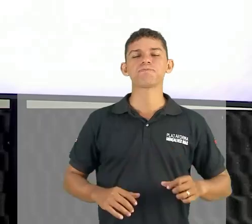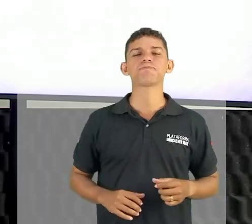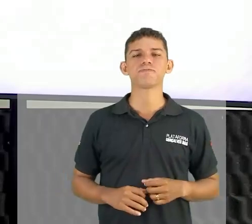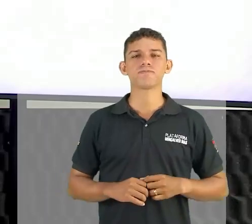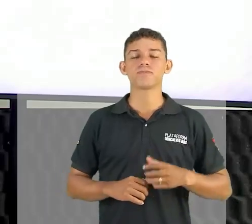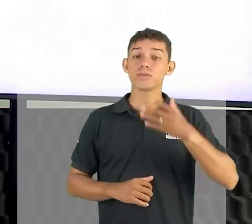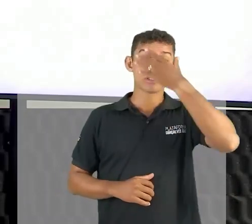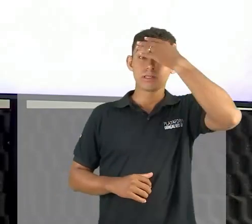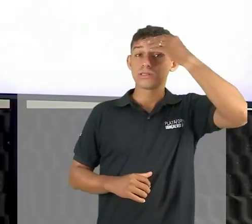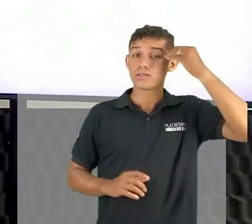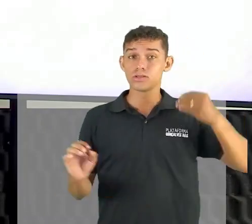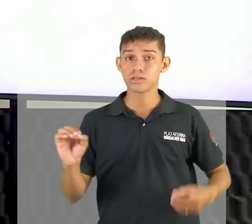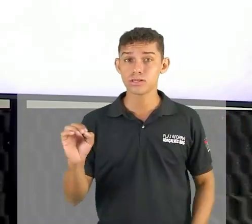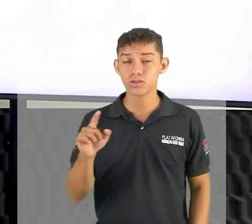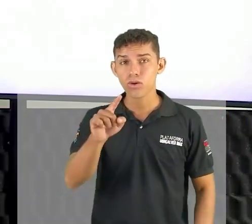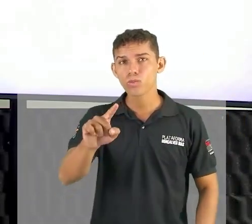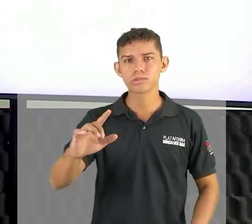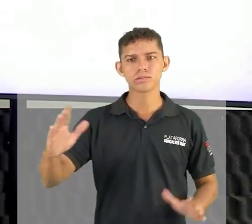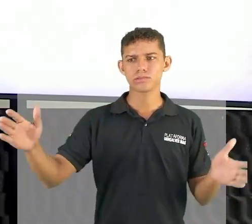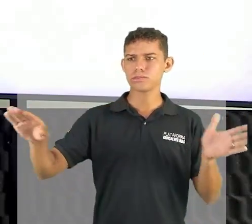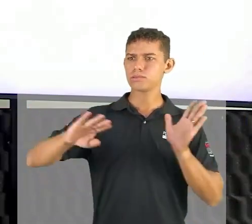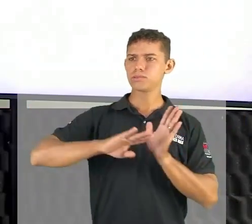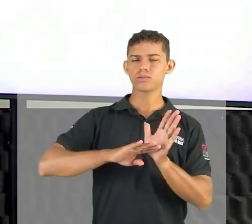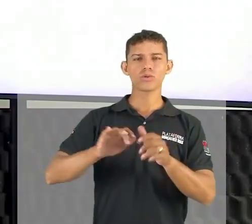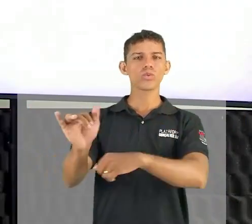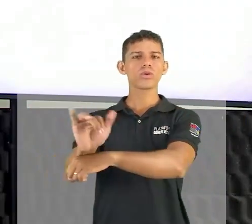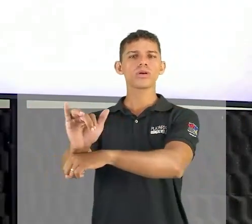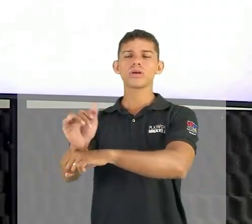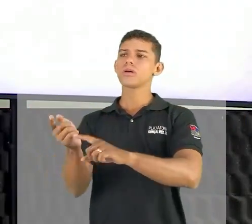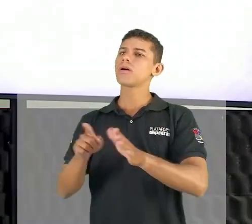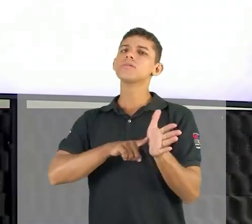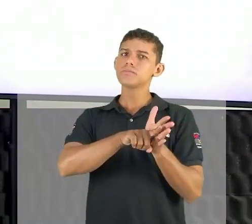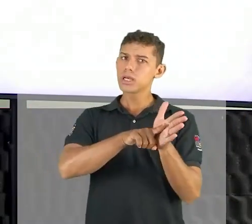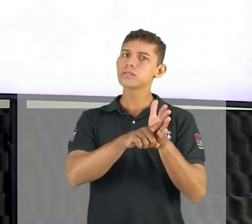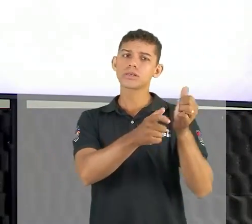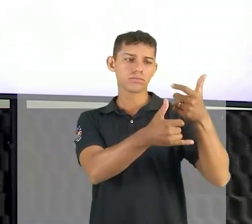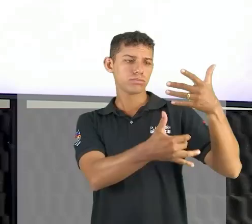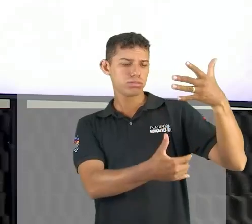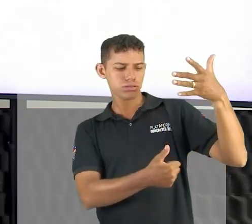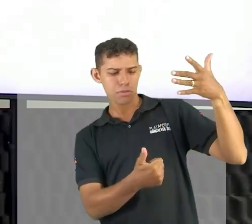Não esquece, você que está chegando agora, de buscar os primeiros vídeos para ver o que a gente já